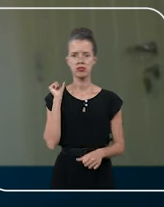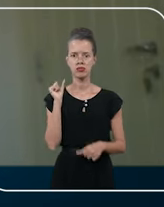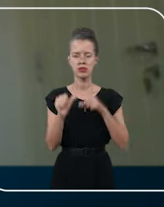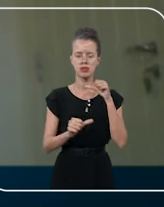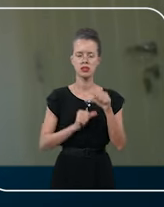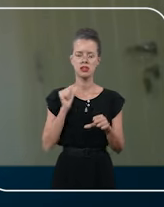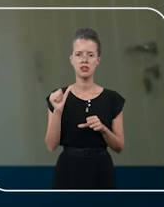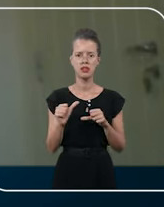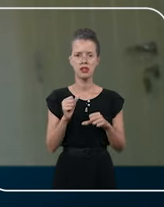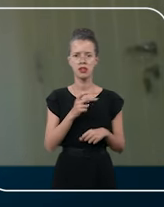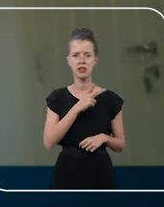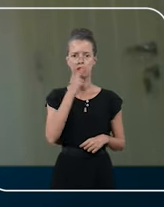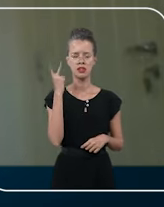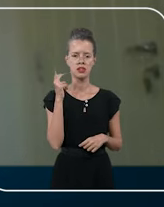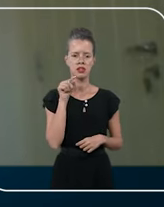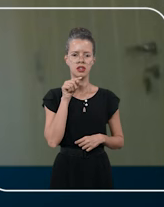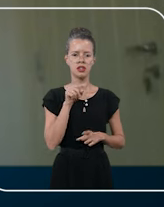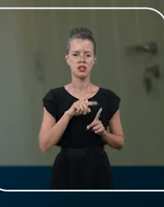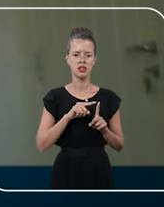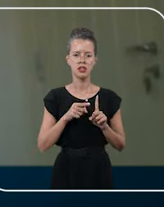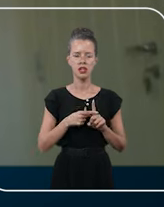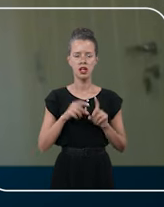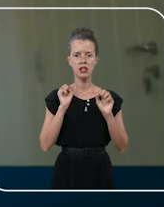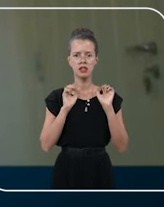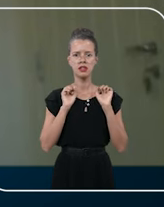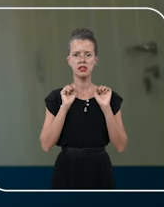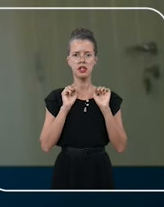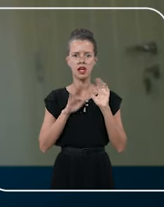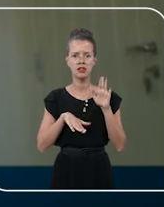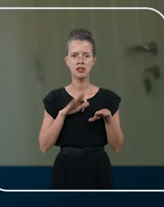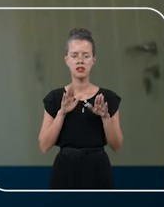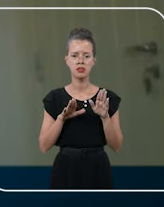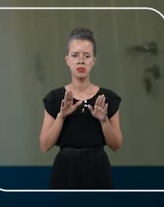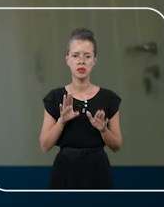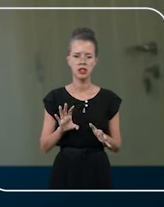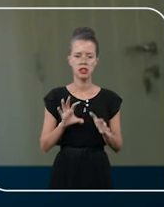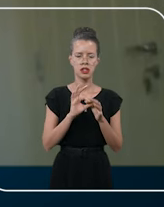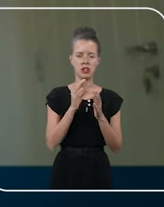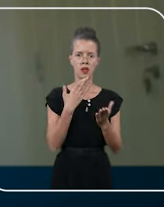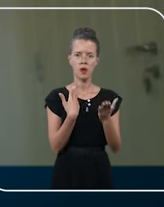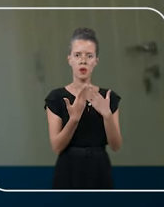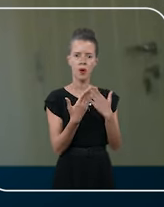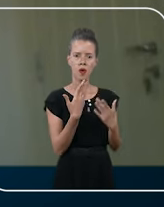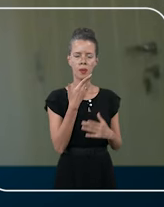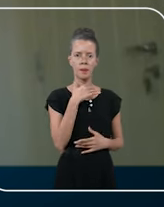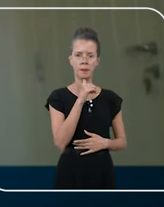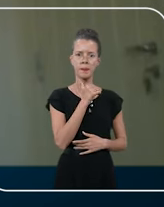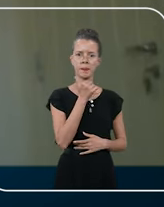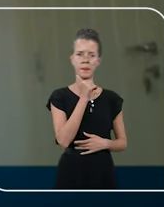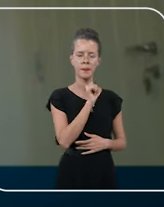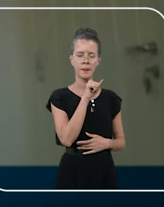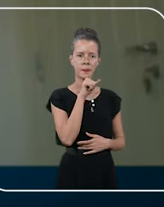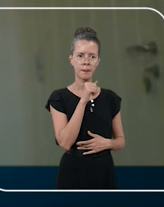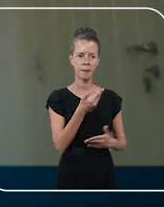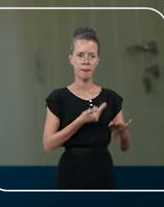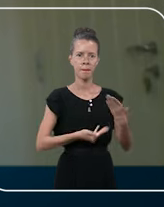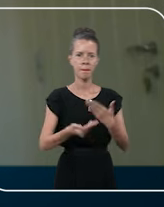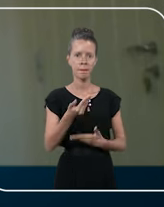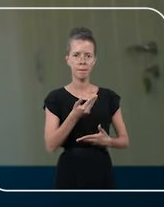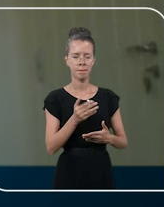até mesmo pode até mudar mesmo a relação entre os pais da criança. Aí sim a gente pode verificar que